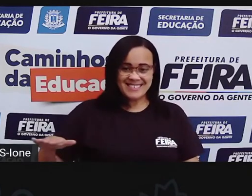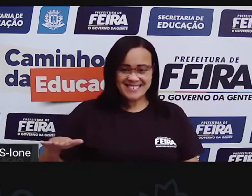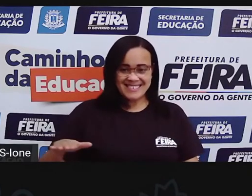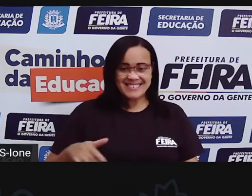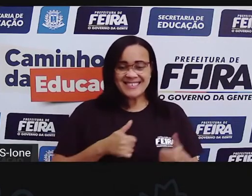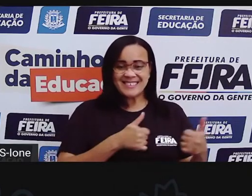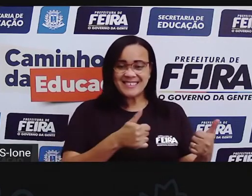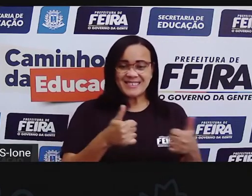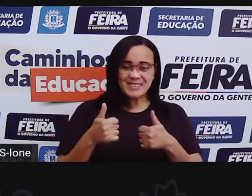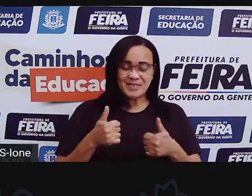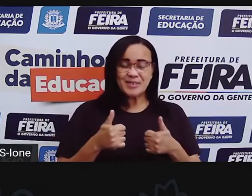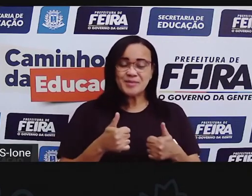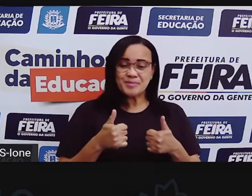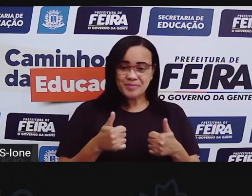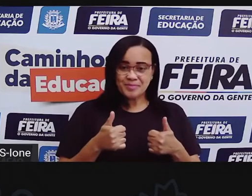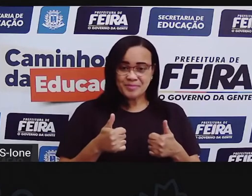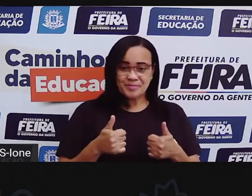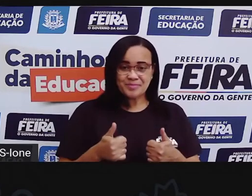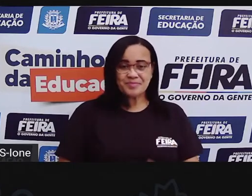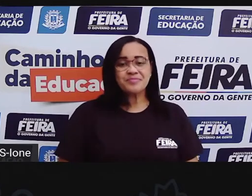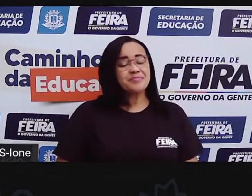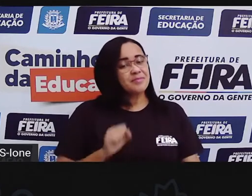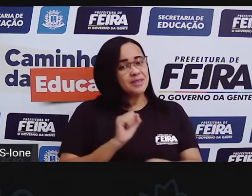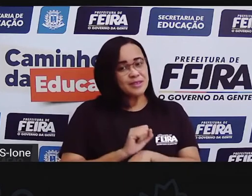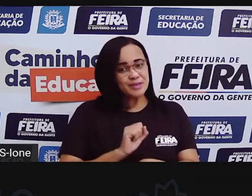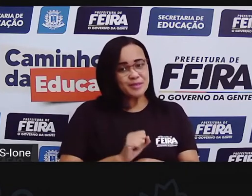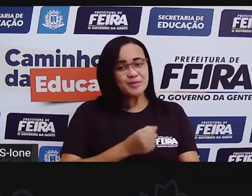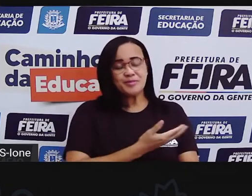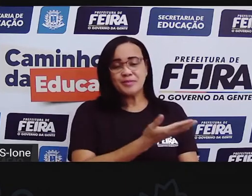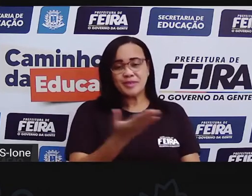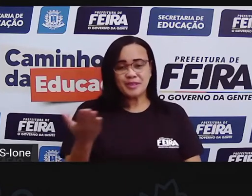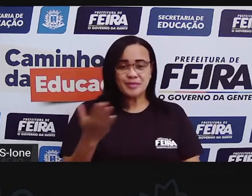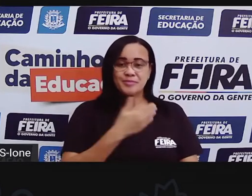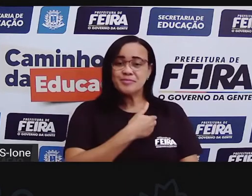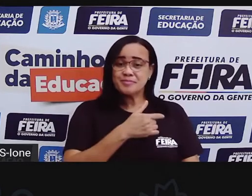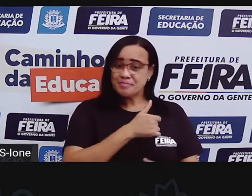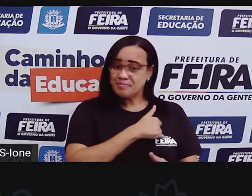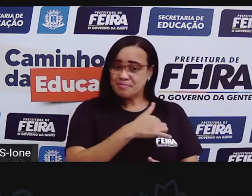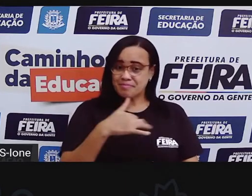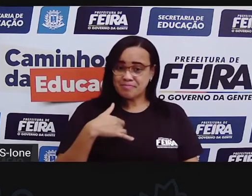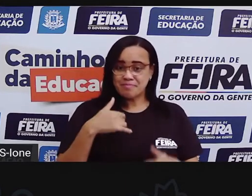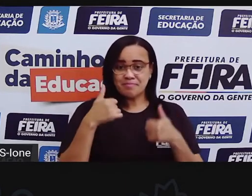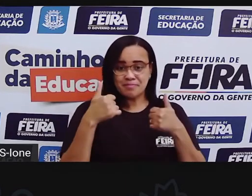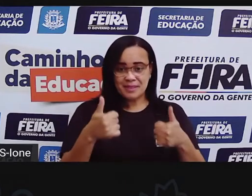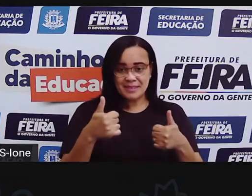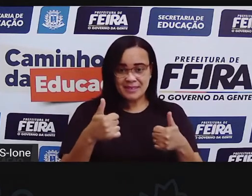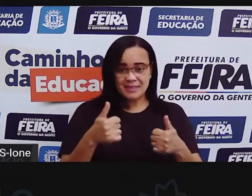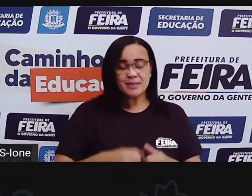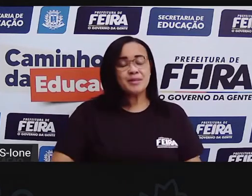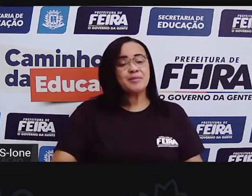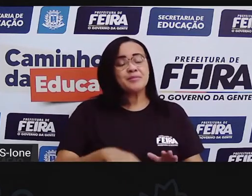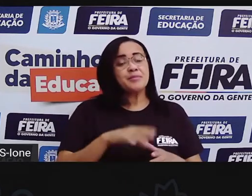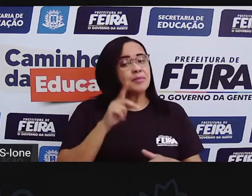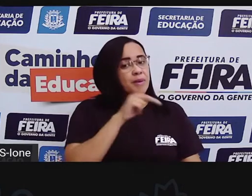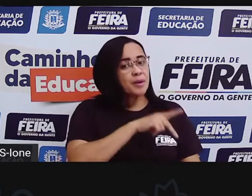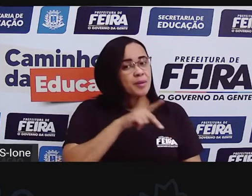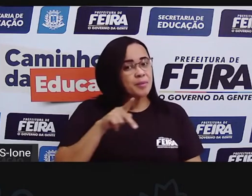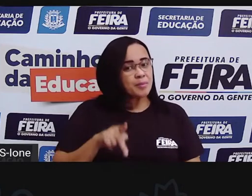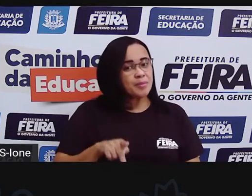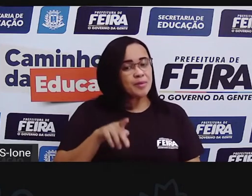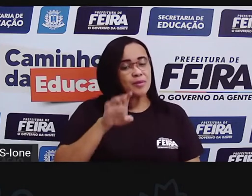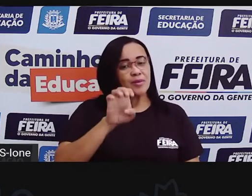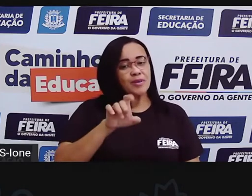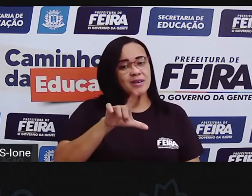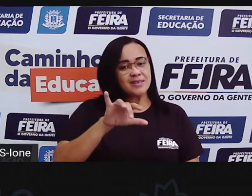meninada! Como é que vocês estão? Eu espero que vocês estejam bem. A Proelise está ótima, morrendo